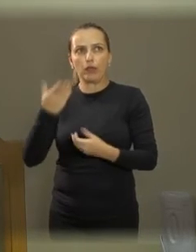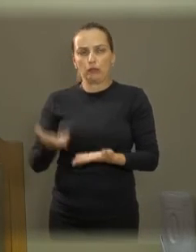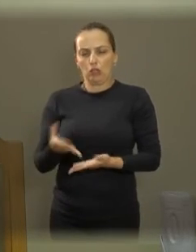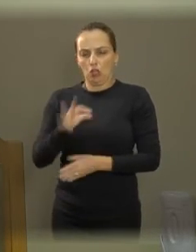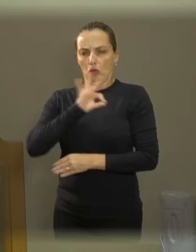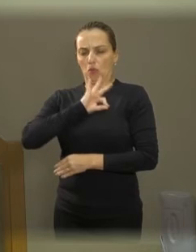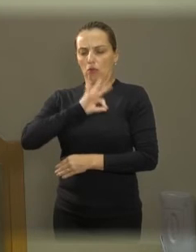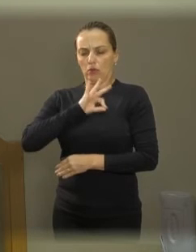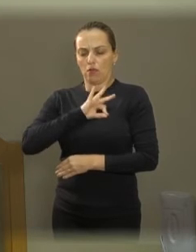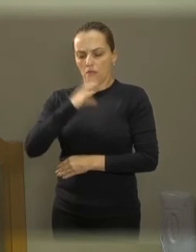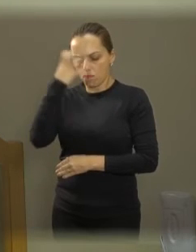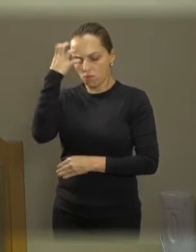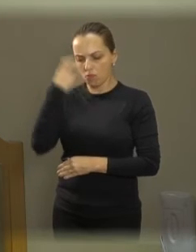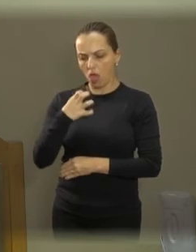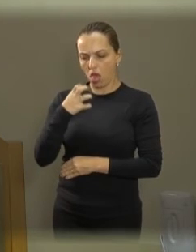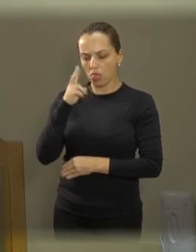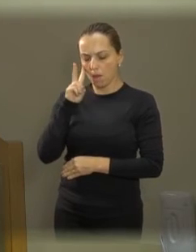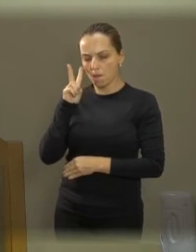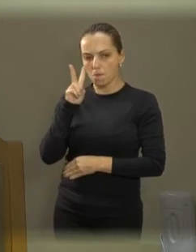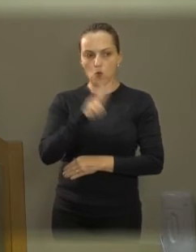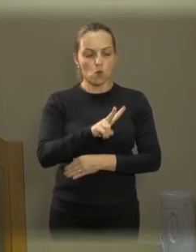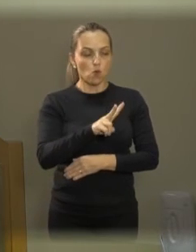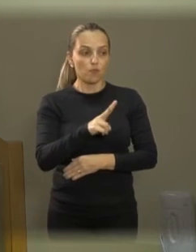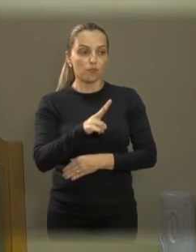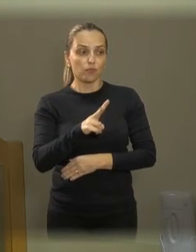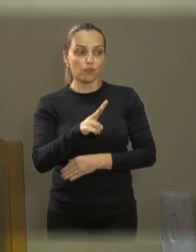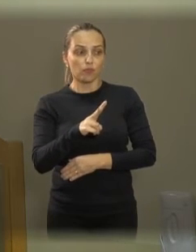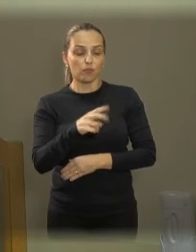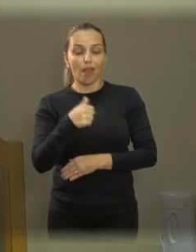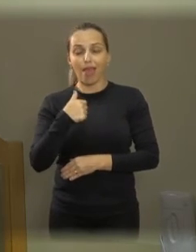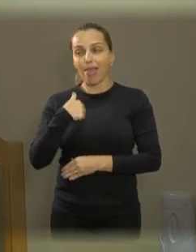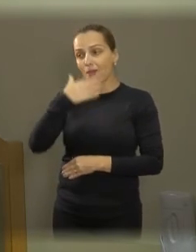de cara feio olhando para mim. Falei que esqueci e tal.